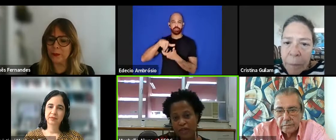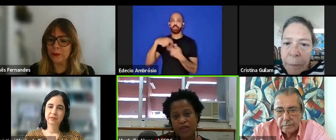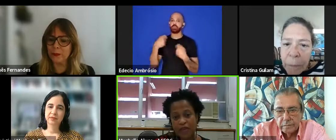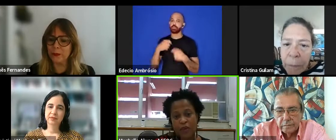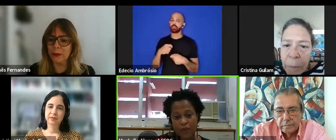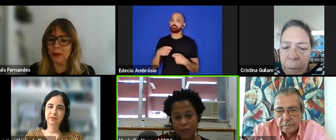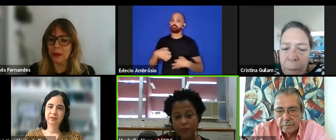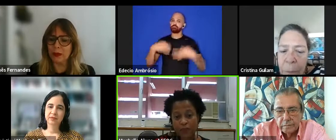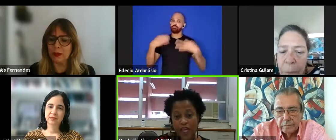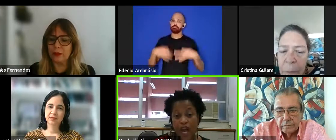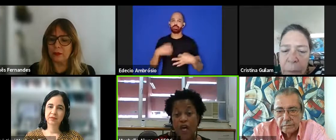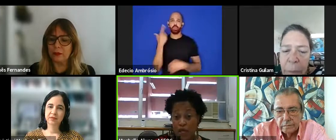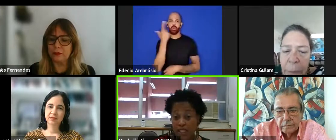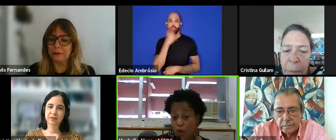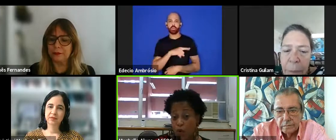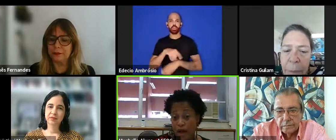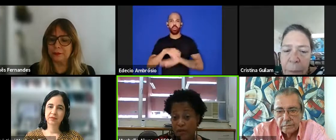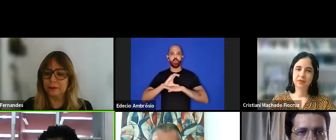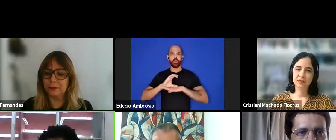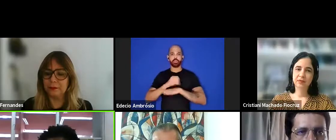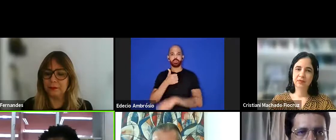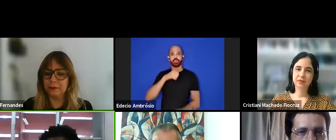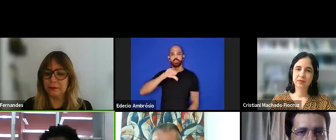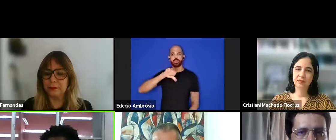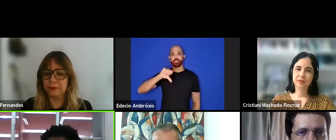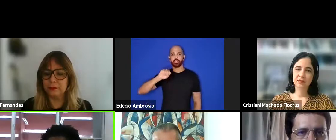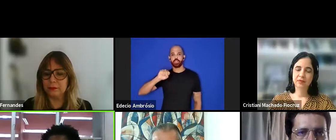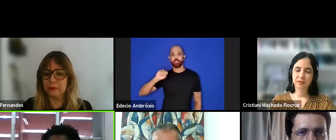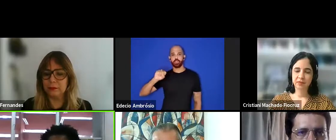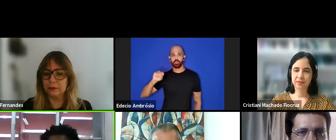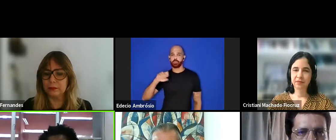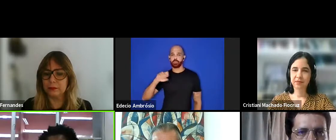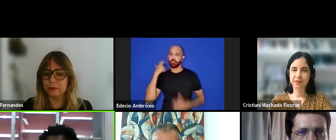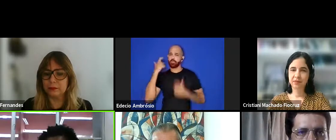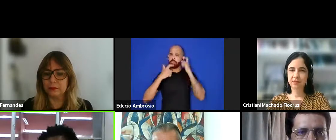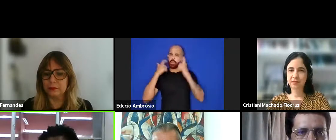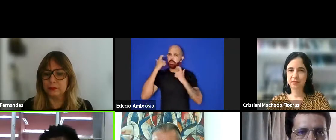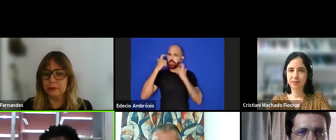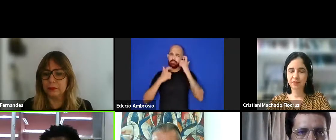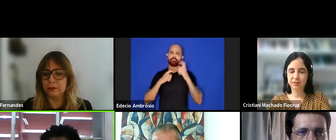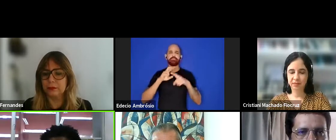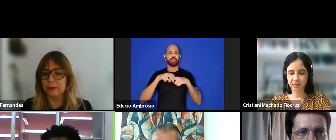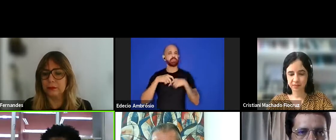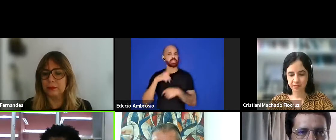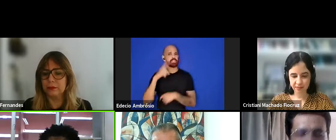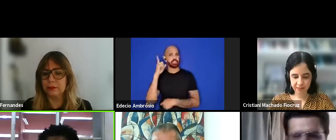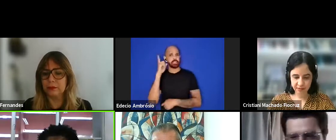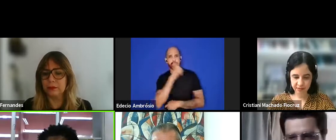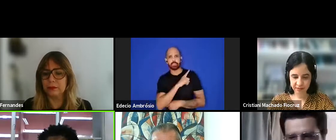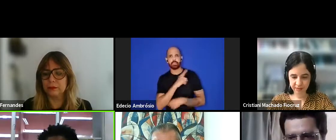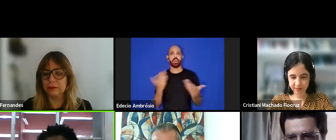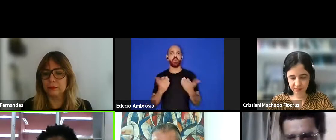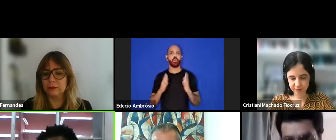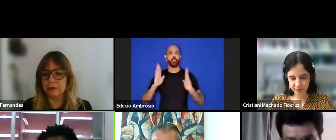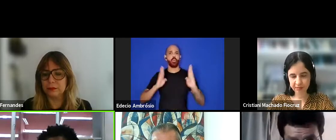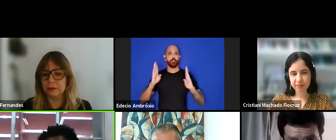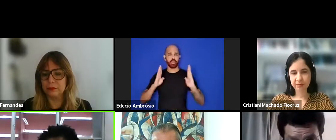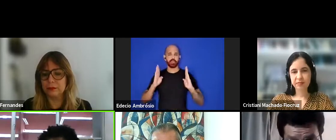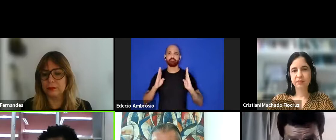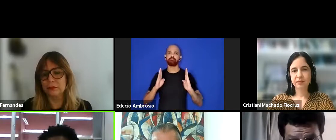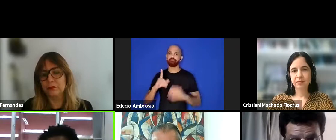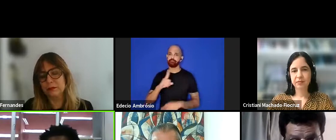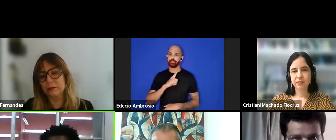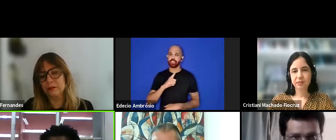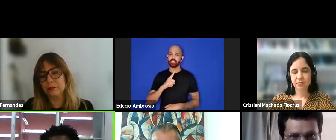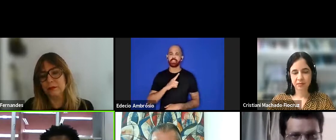de 1988. Nossa preocupação se justifica diante do grave momento que vivemos. Estamos sob o signo do